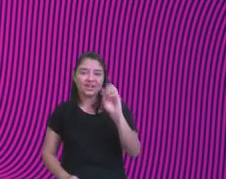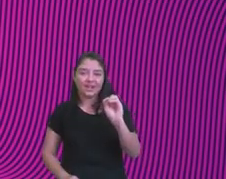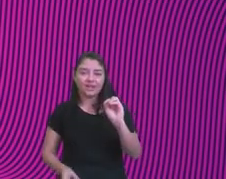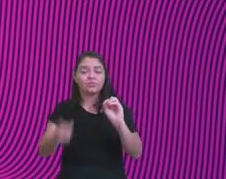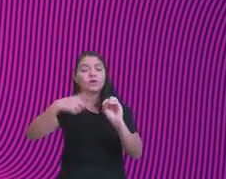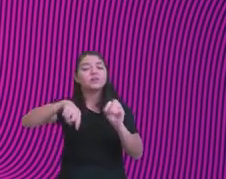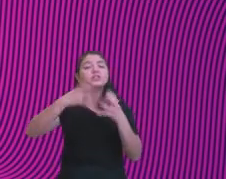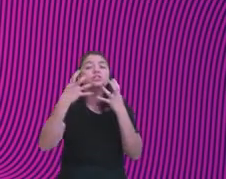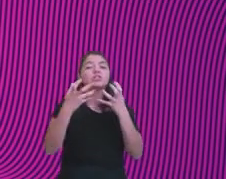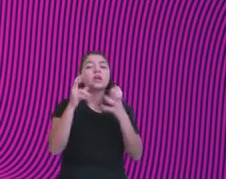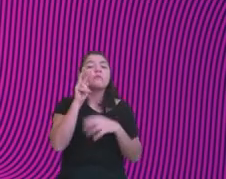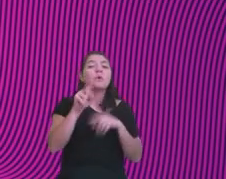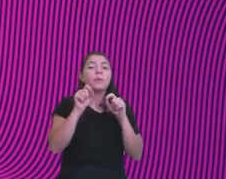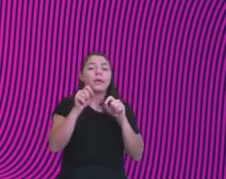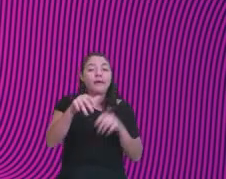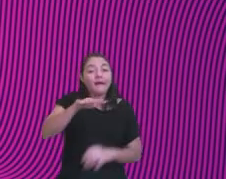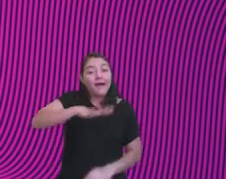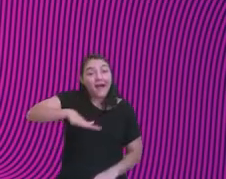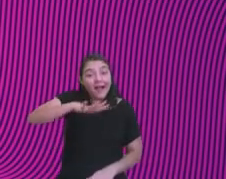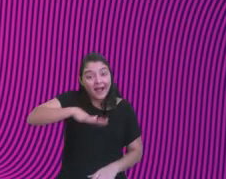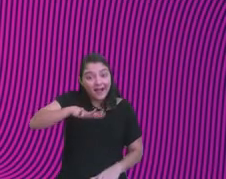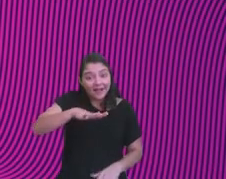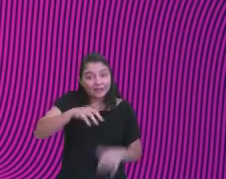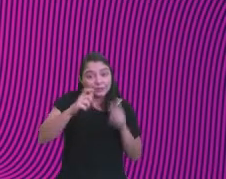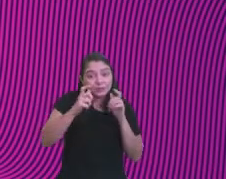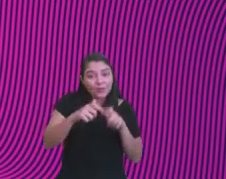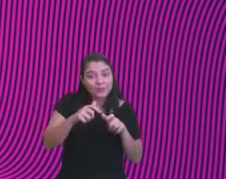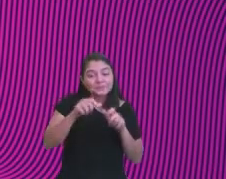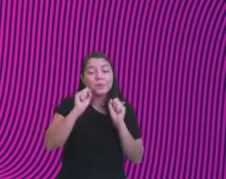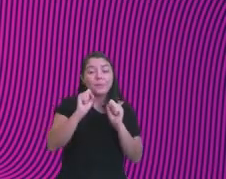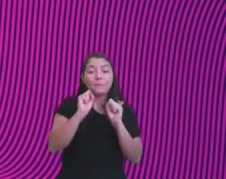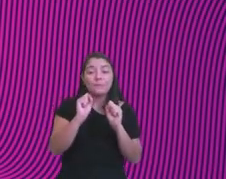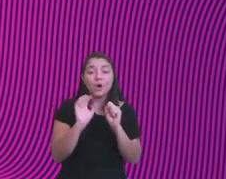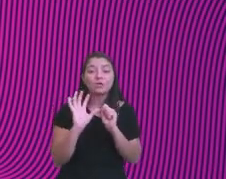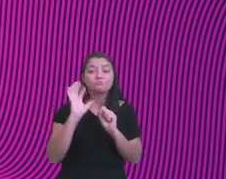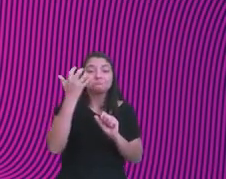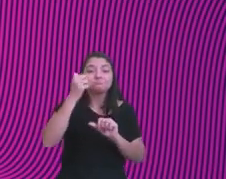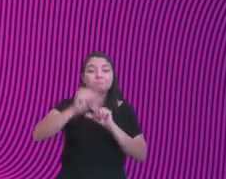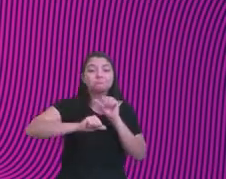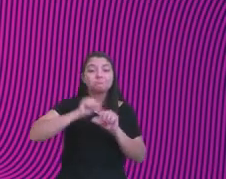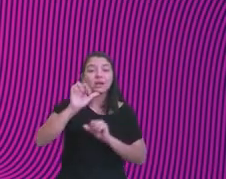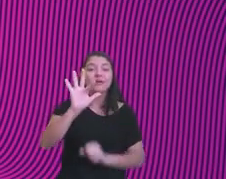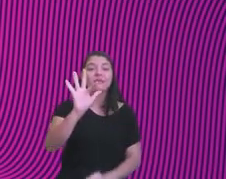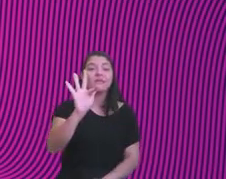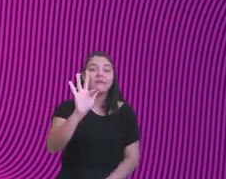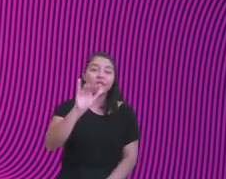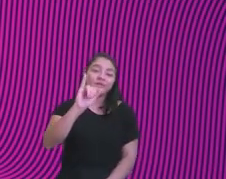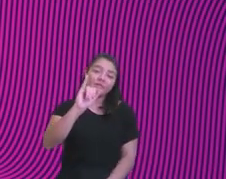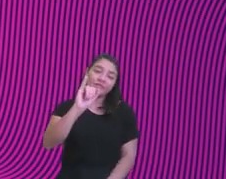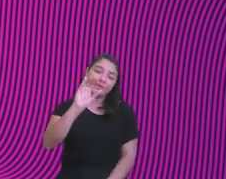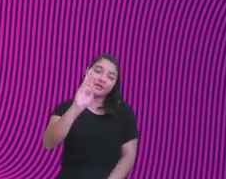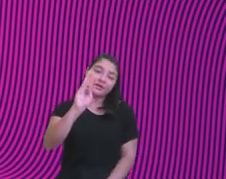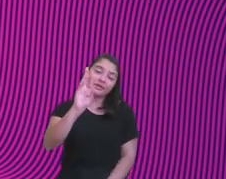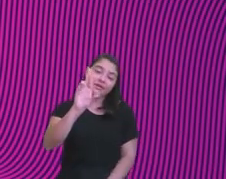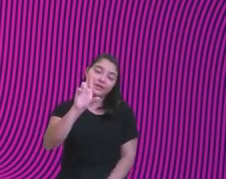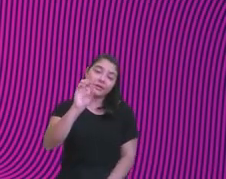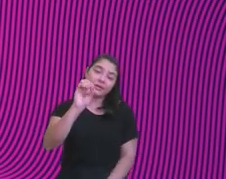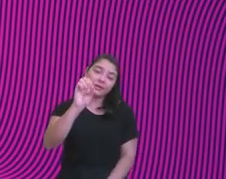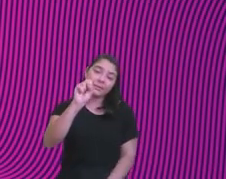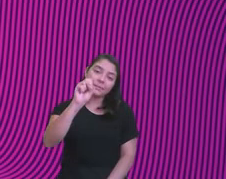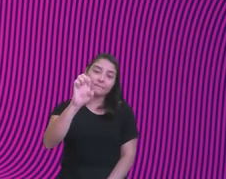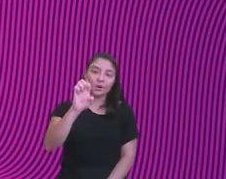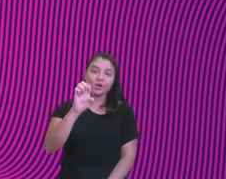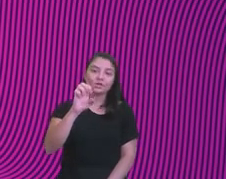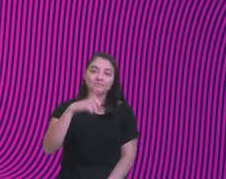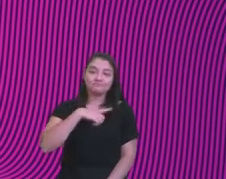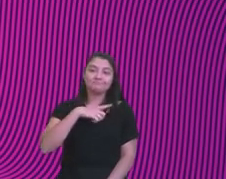aquela área de tumor ter virado uma área de fibrose, uma fibrose fina, regular, com sinal bem baixinho, sem foco de restrição